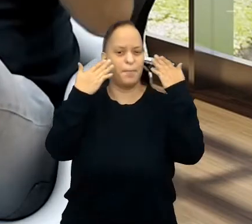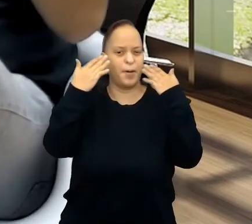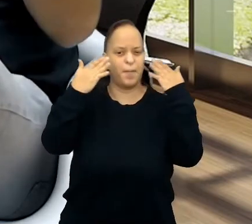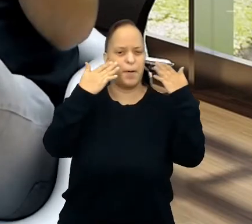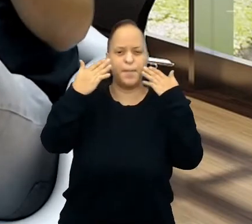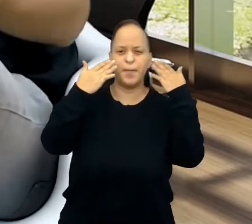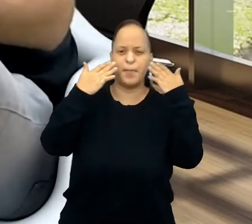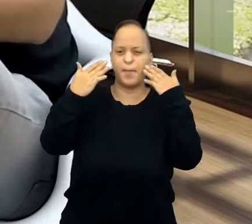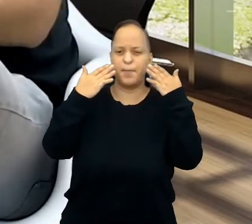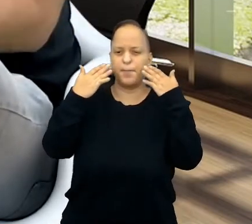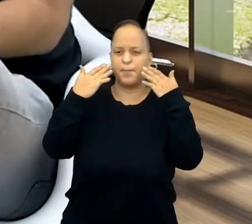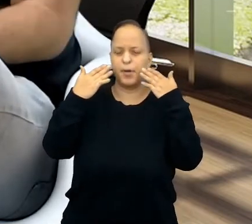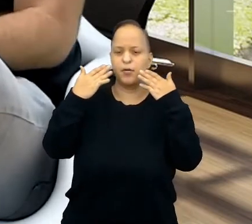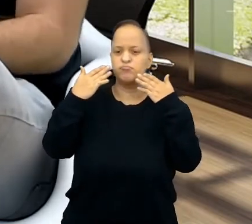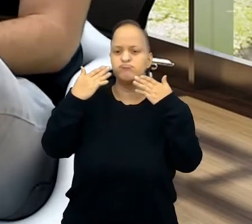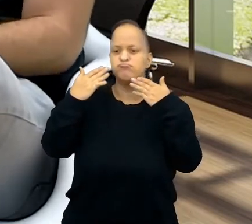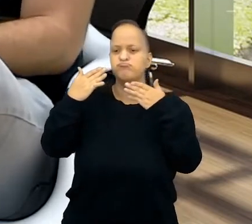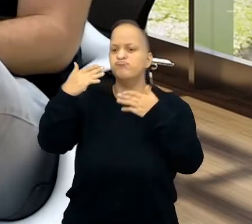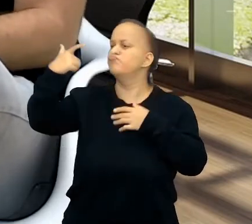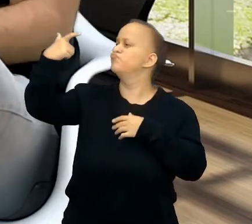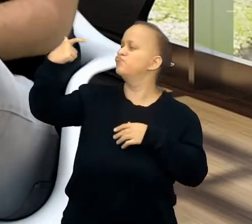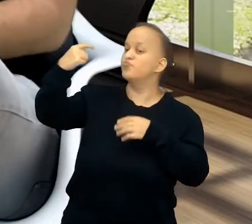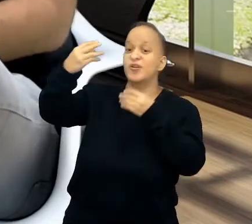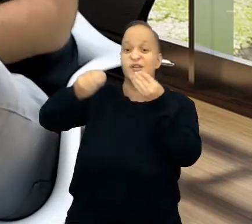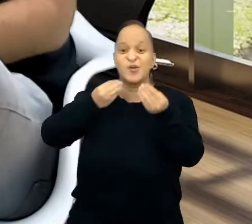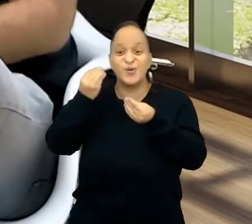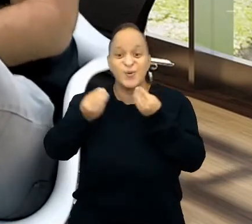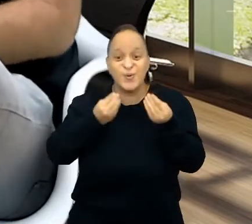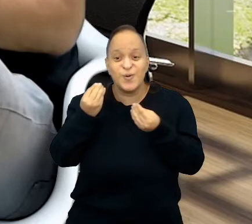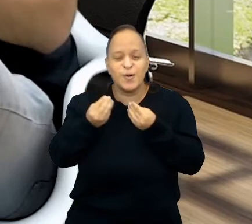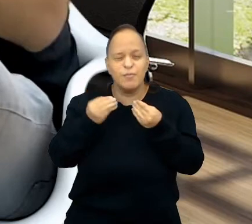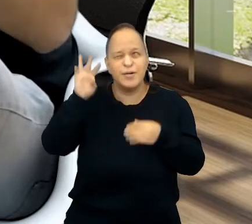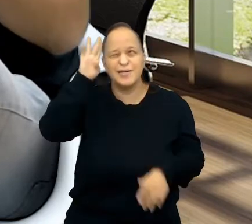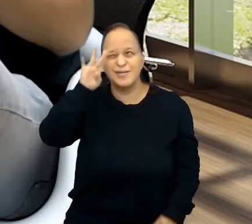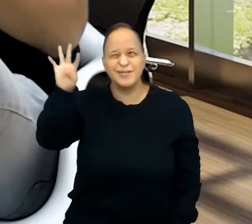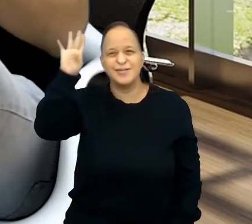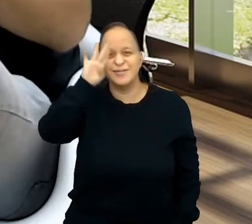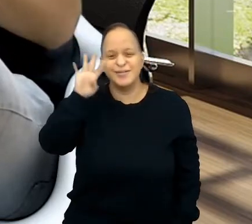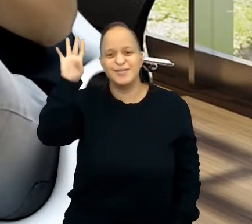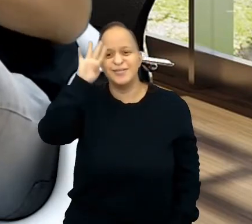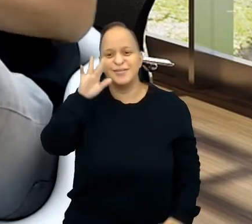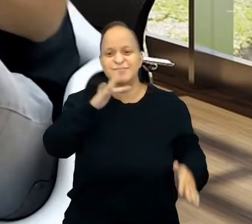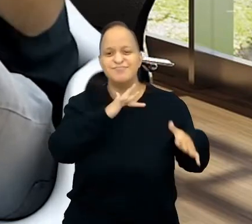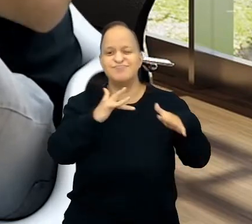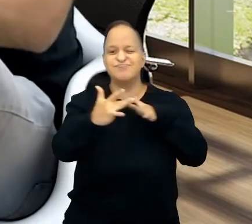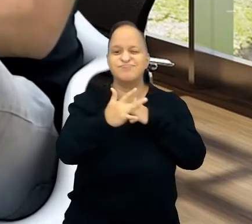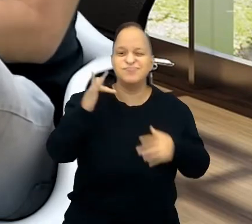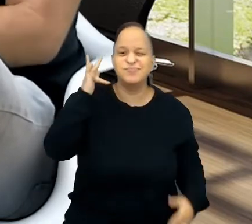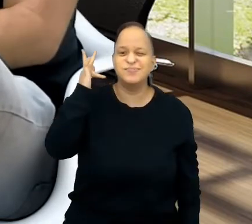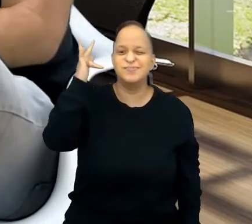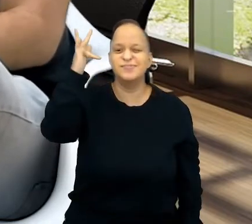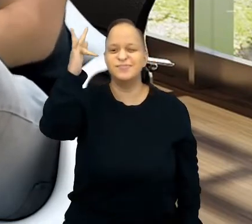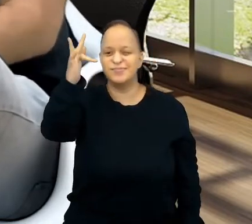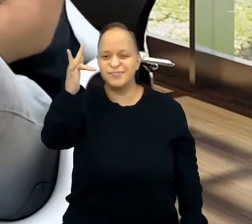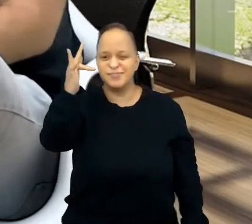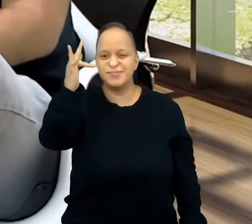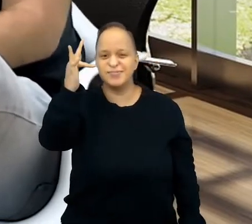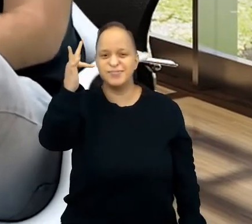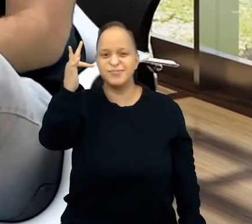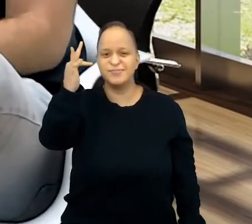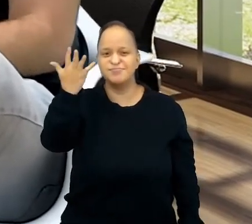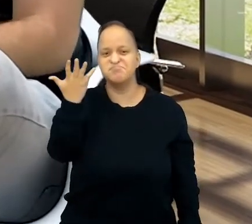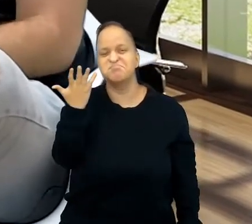pessoa que trabalha com uma rede social de psiquiatra? Como você imagina que seria a sua rede social lá no futuro já, pensando na sua